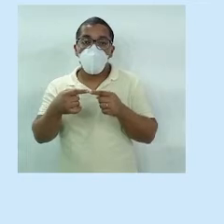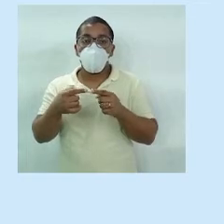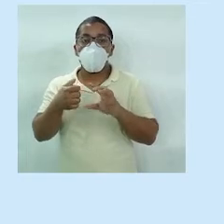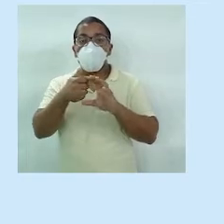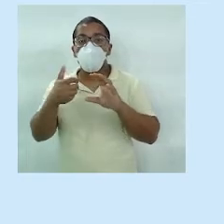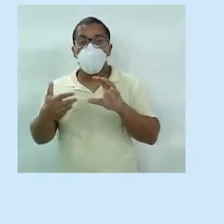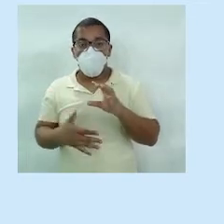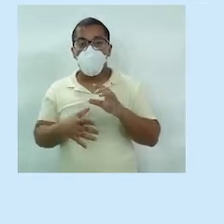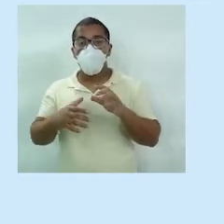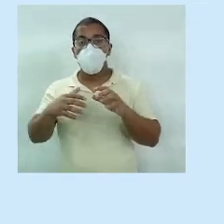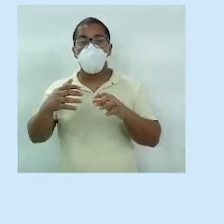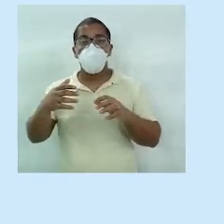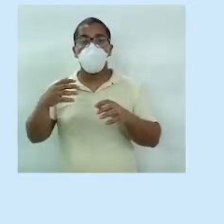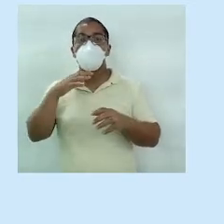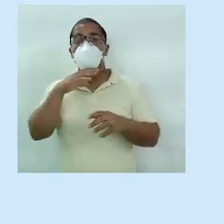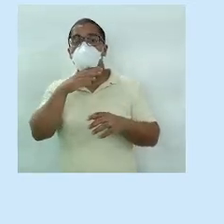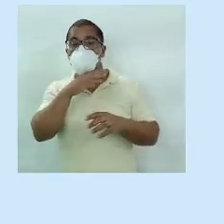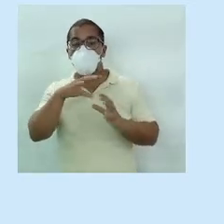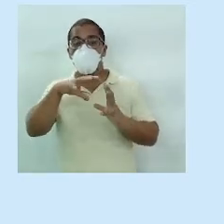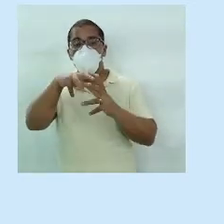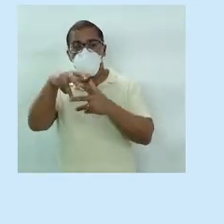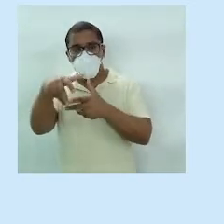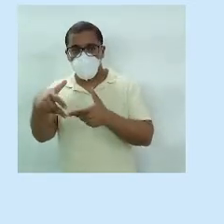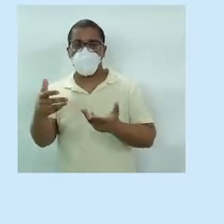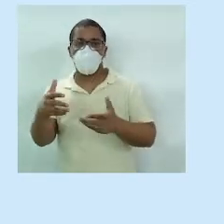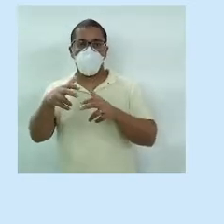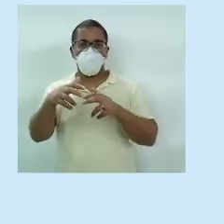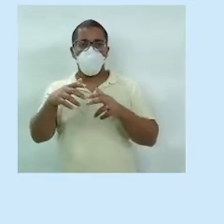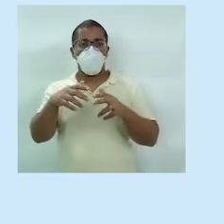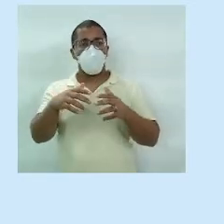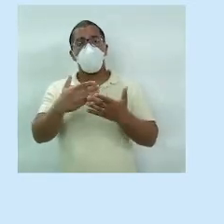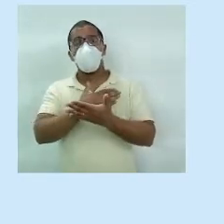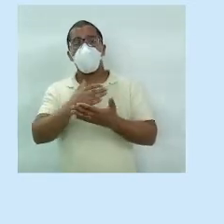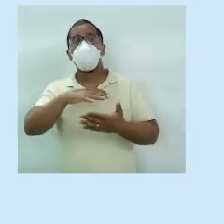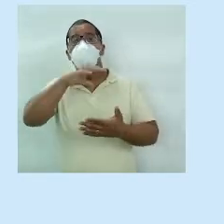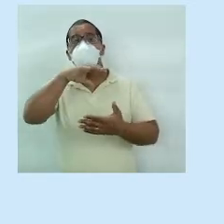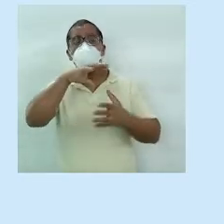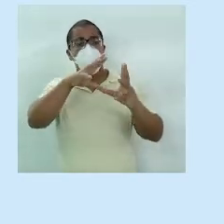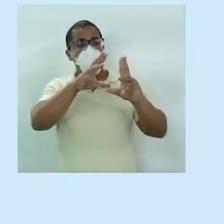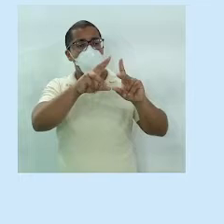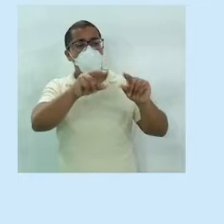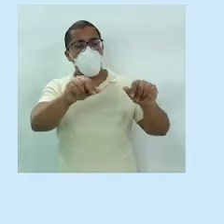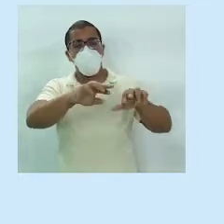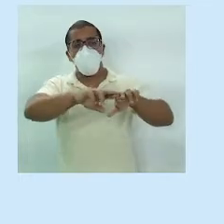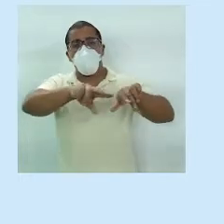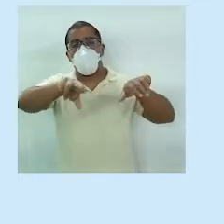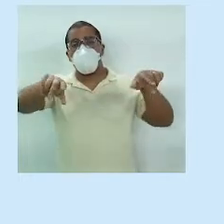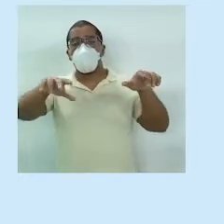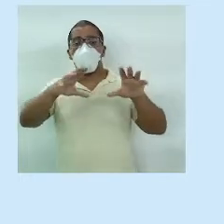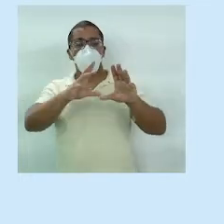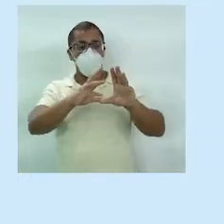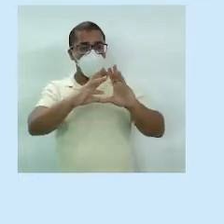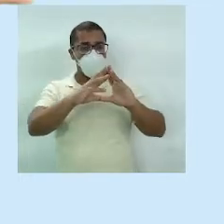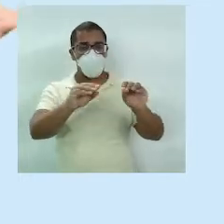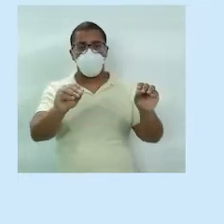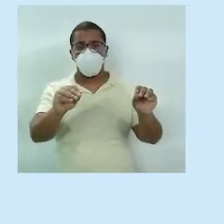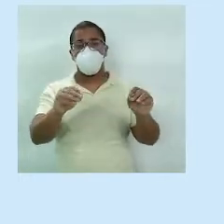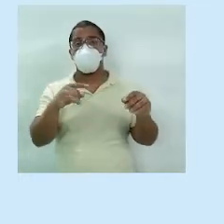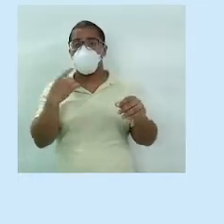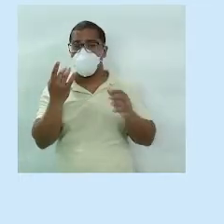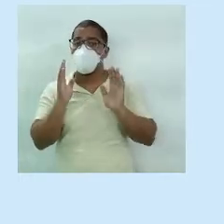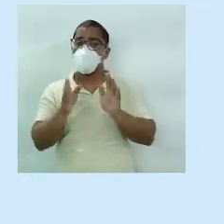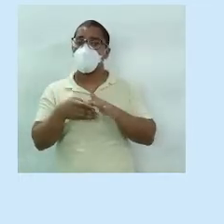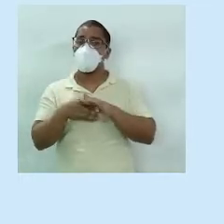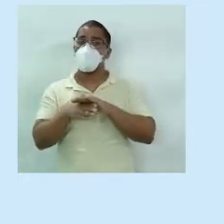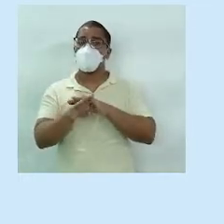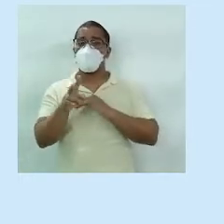do aquecimento global, da extinção das espécies, que são situações endêmicas que todos, infelizmente, já estamos